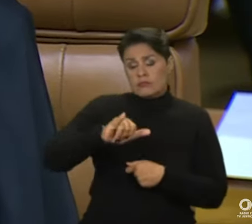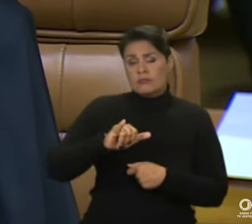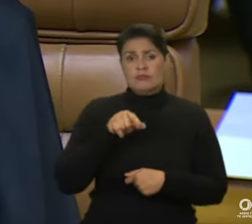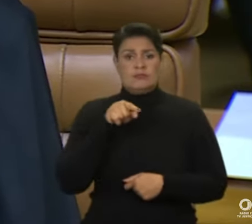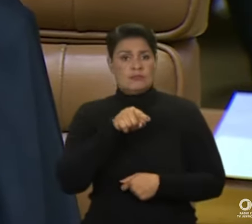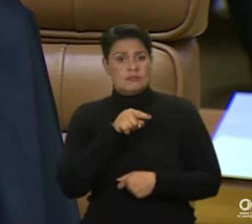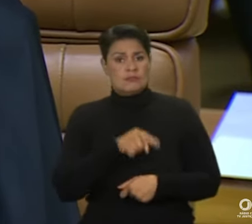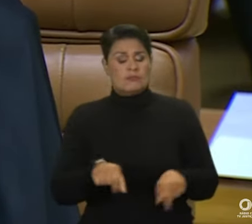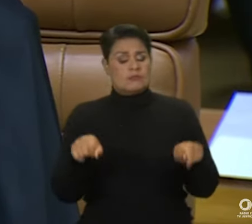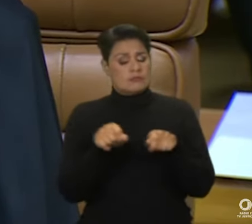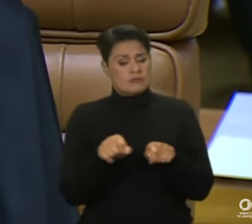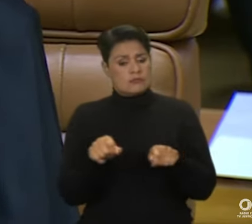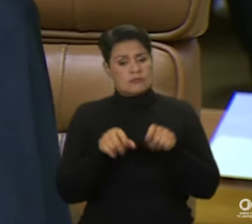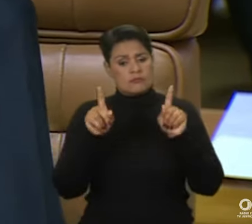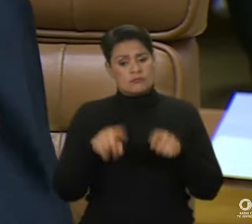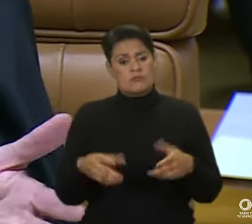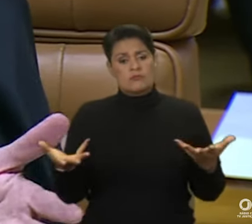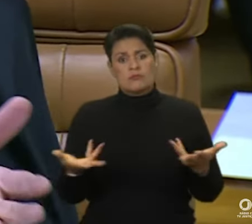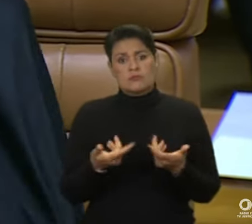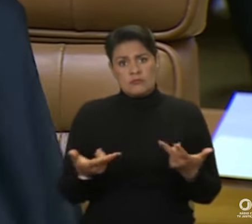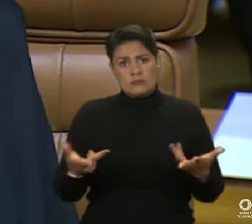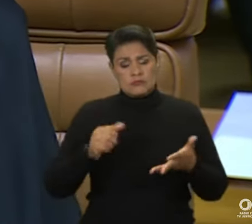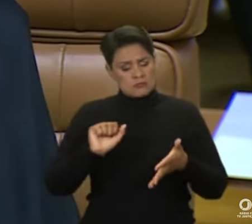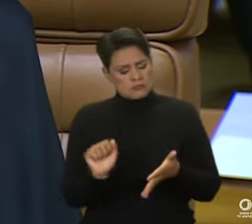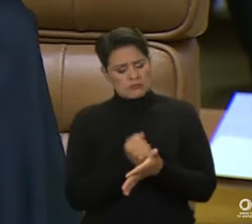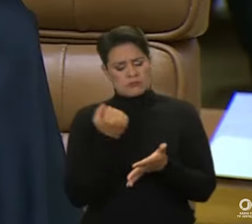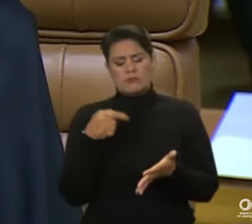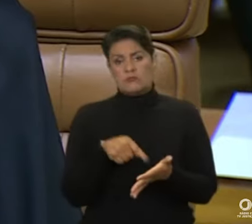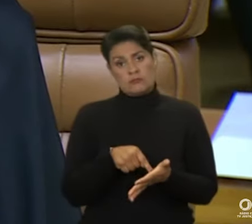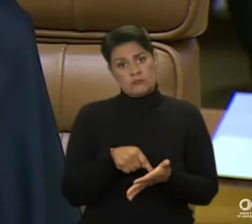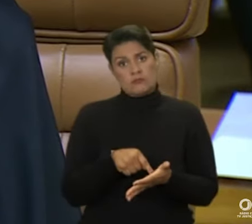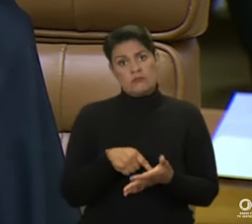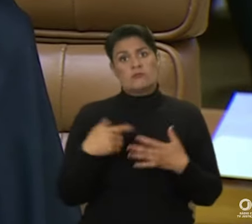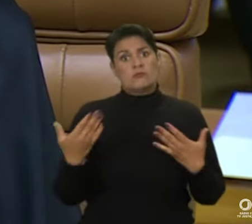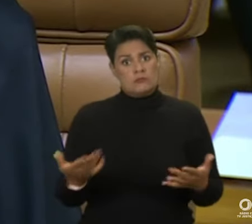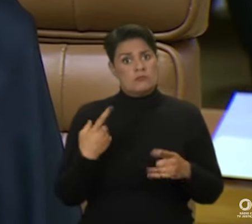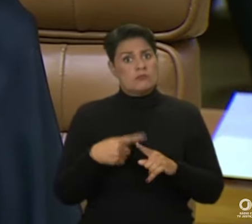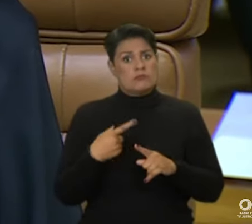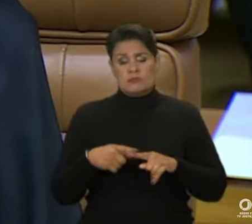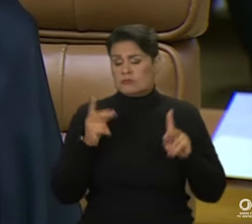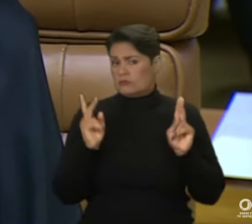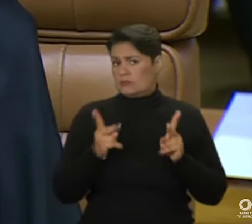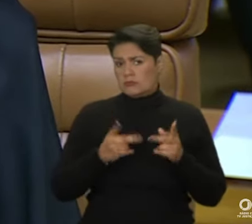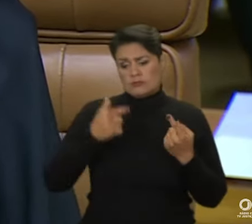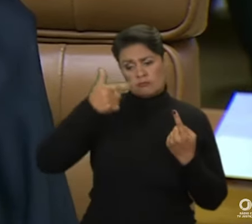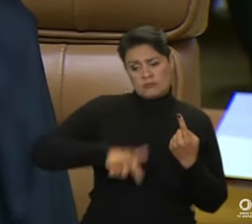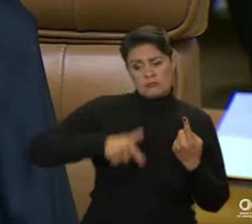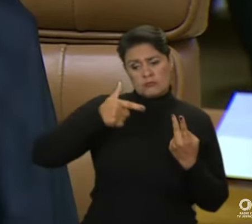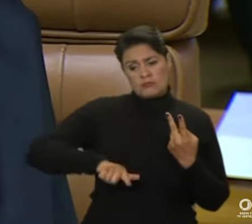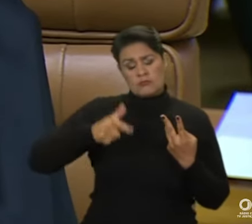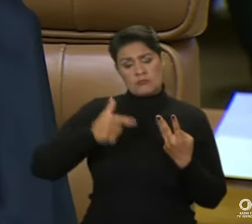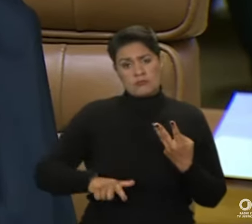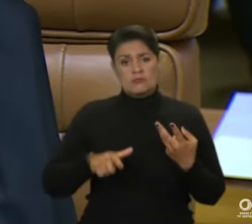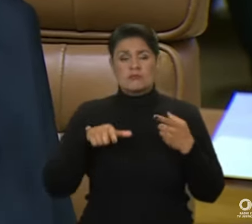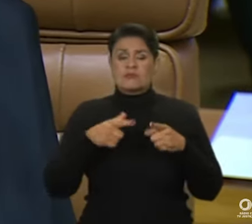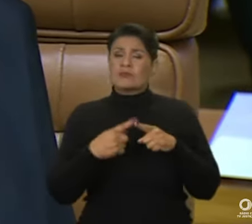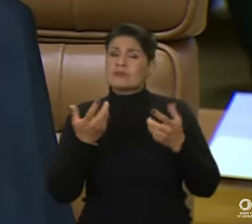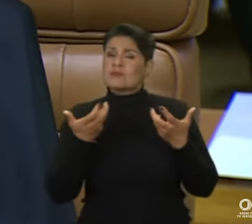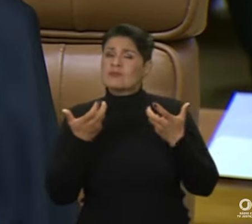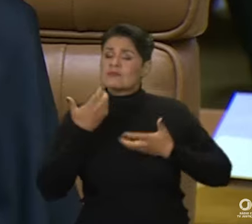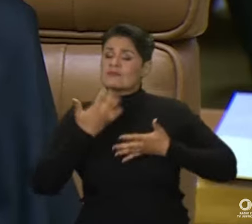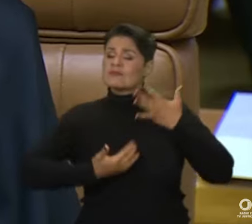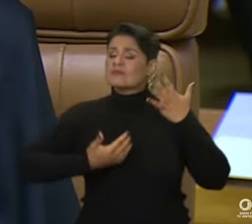que elas fossem convenientemente apagadas, o que é um fenômeno que se repete, pelos investigados, a fim de frustrar o trabalho